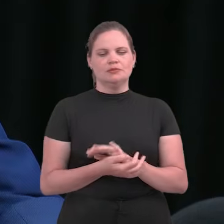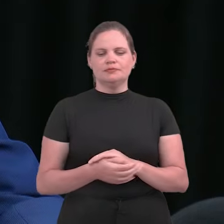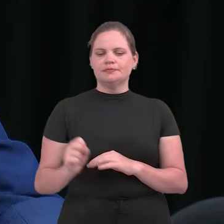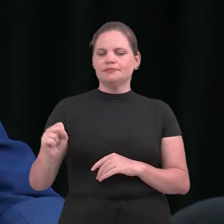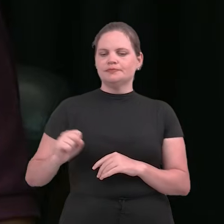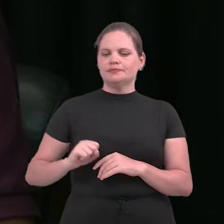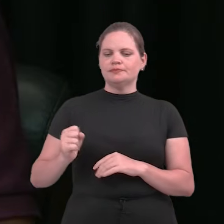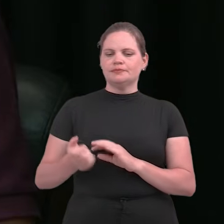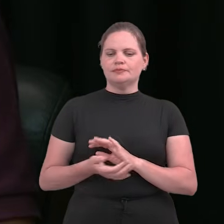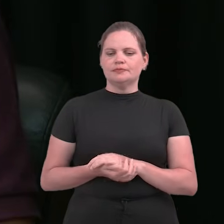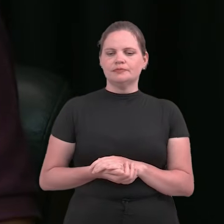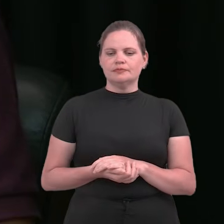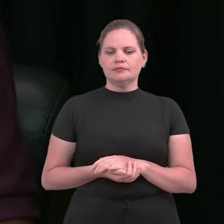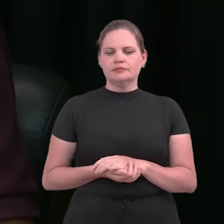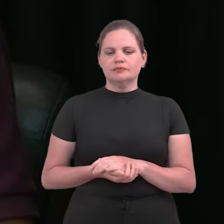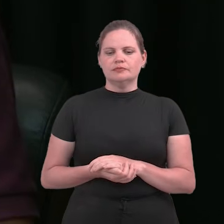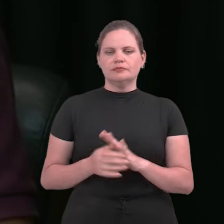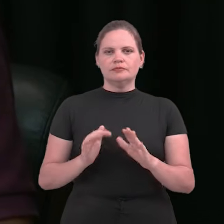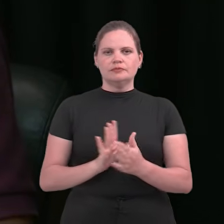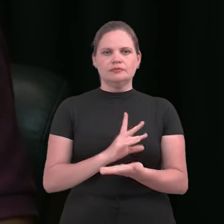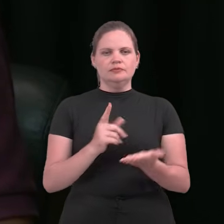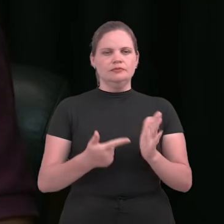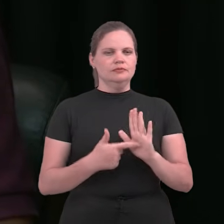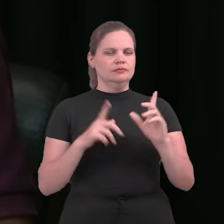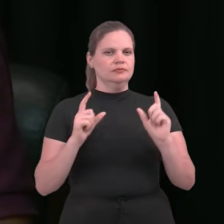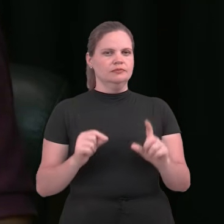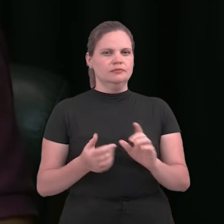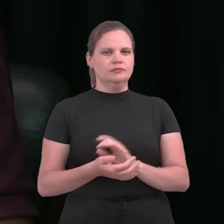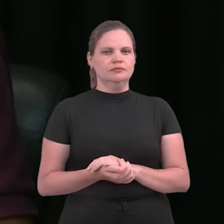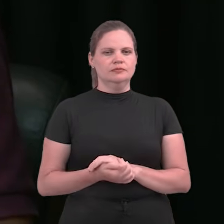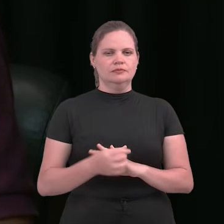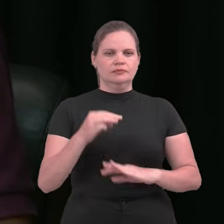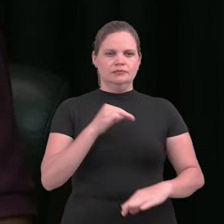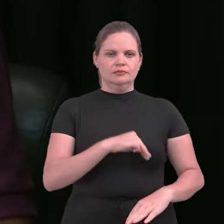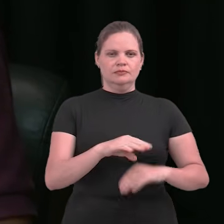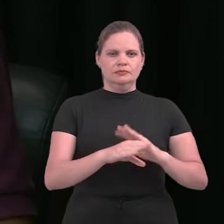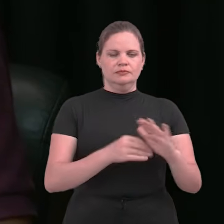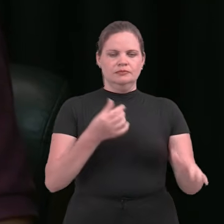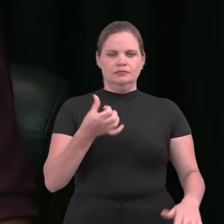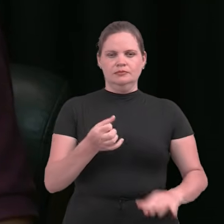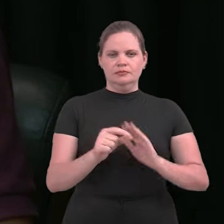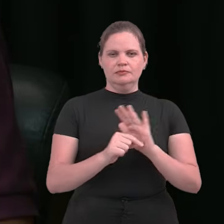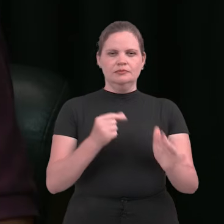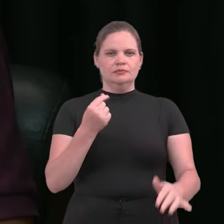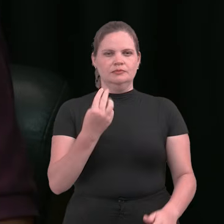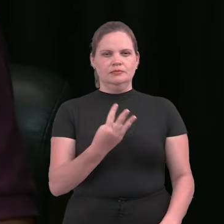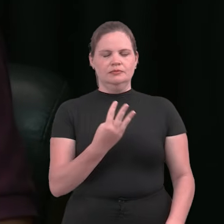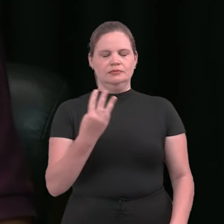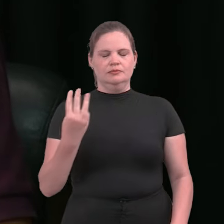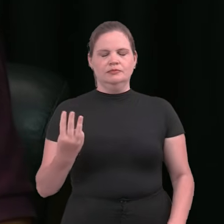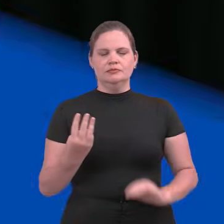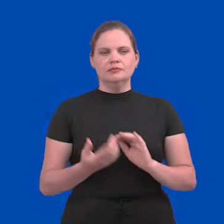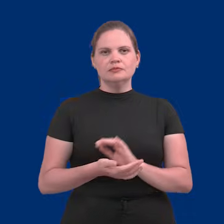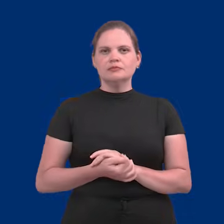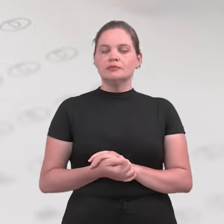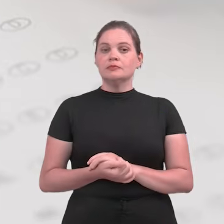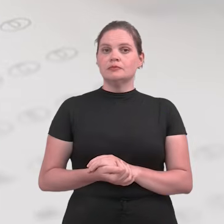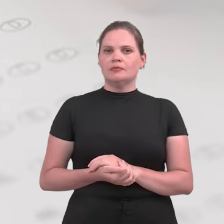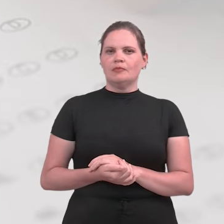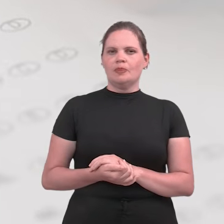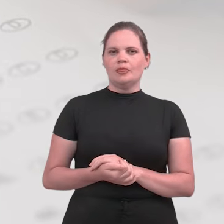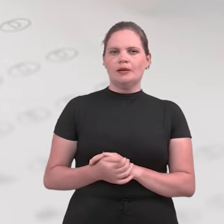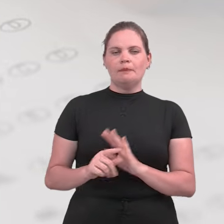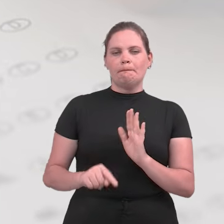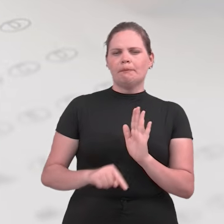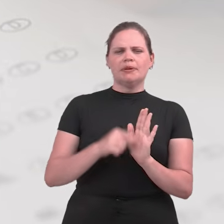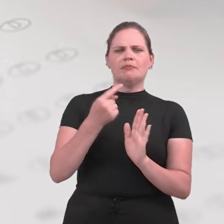Sim. A palavra diz aqui em Mateus capítulo 6, verso 33, diz assim: buscai,